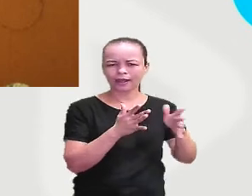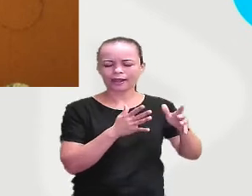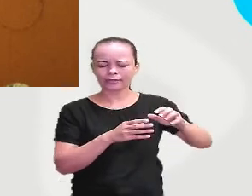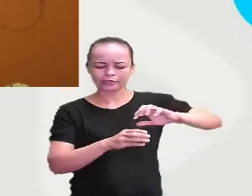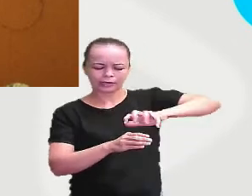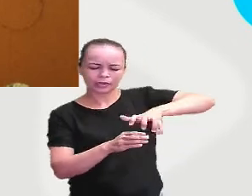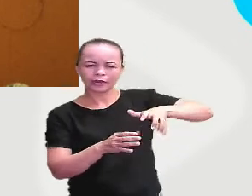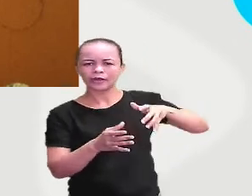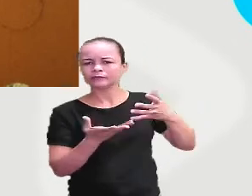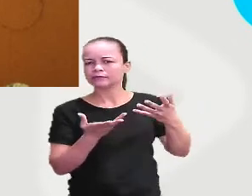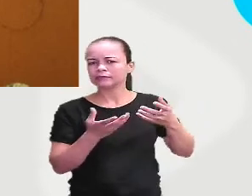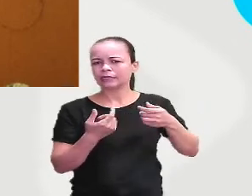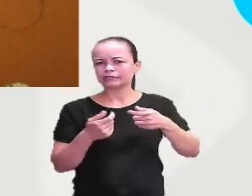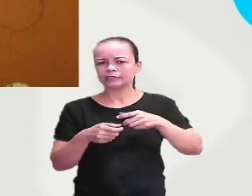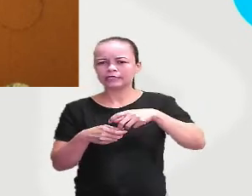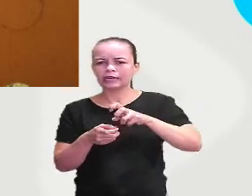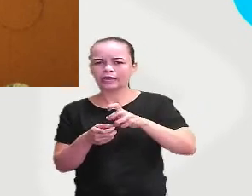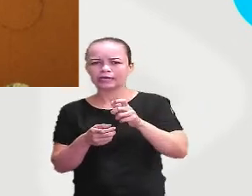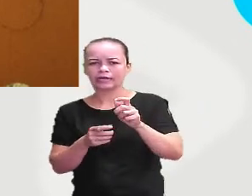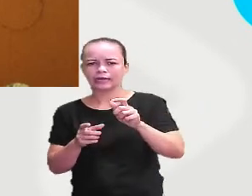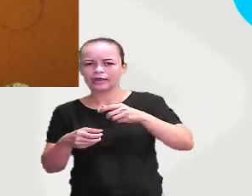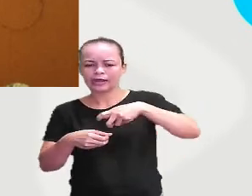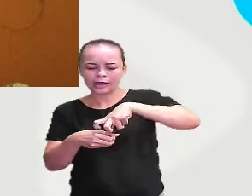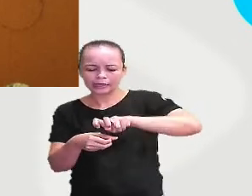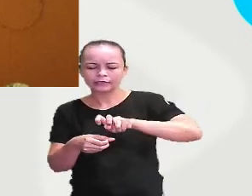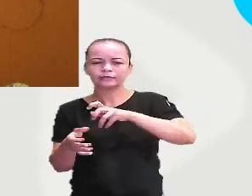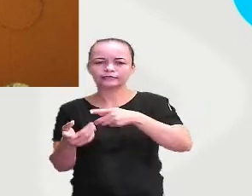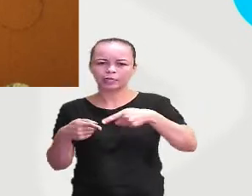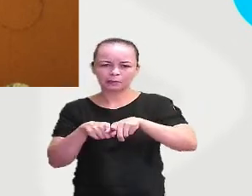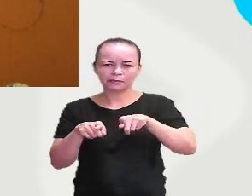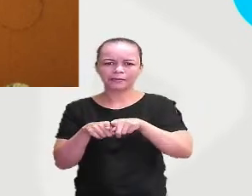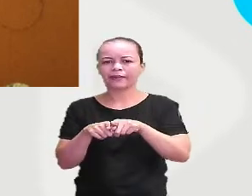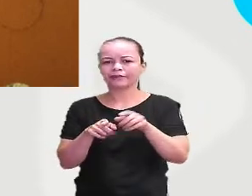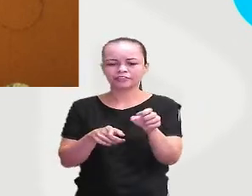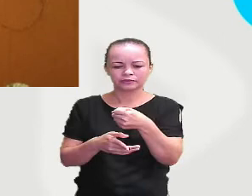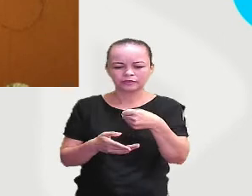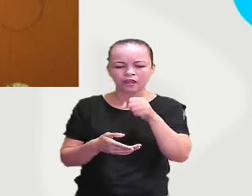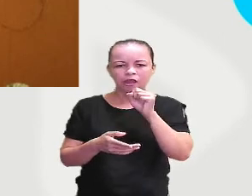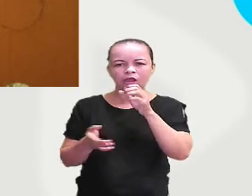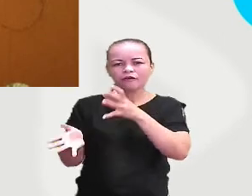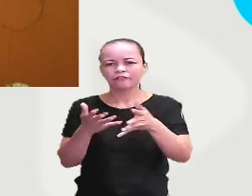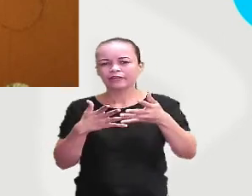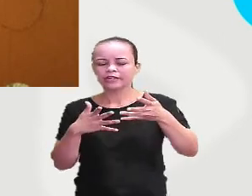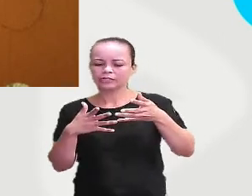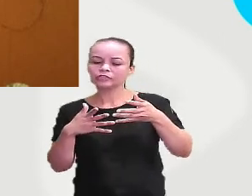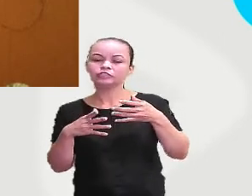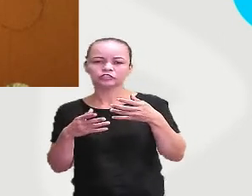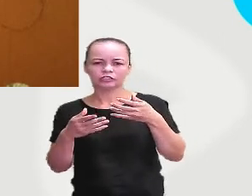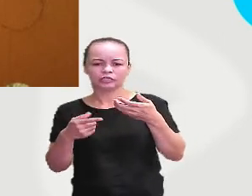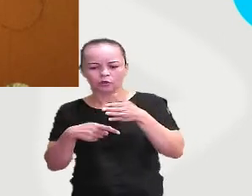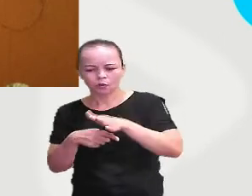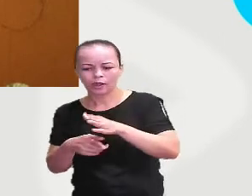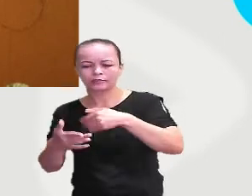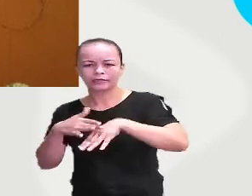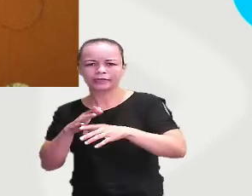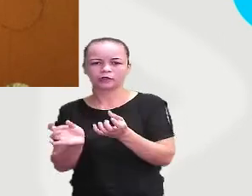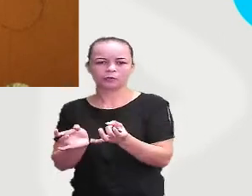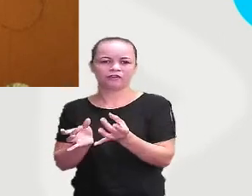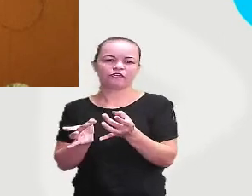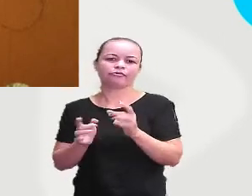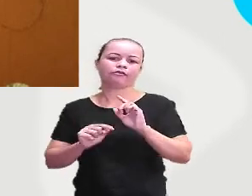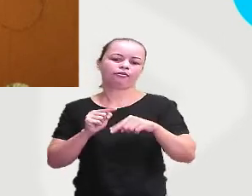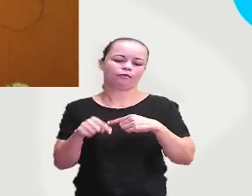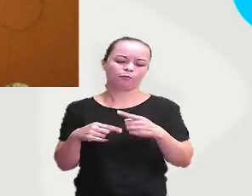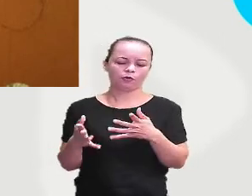poder revender. Então, certas atitudes é muito importante até para não agredir a natureza. Imagine cada garrafinha